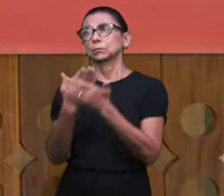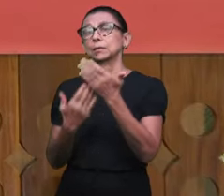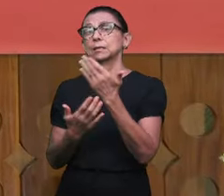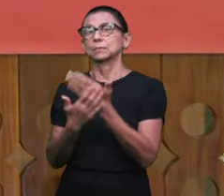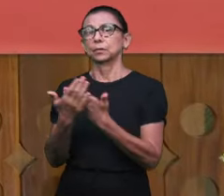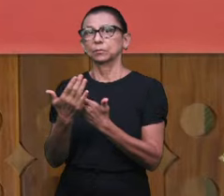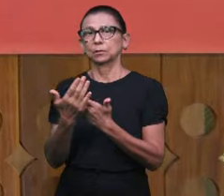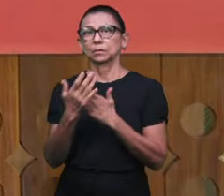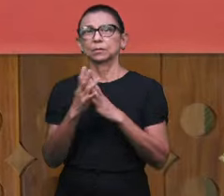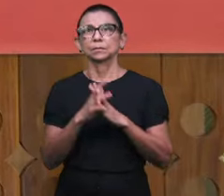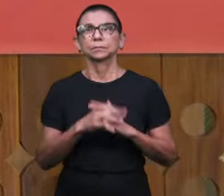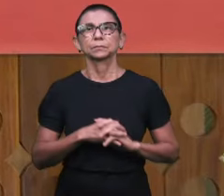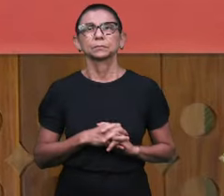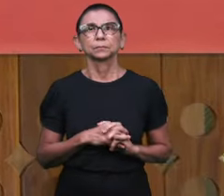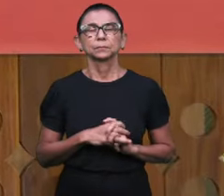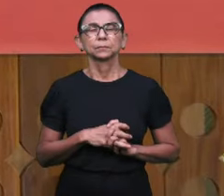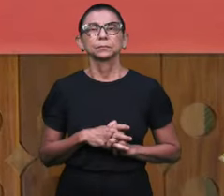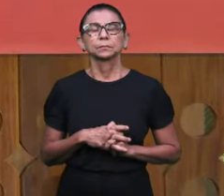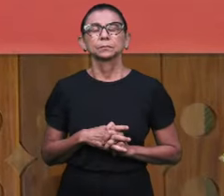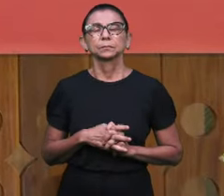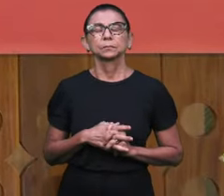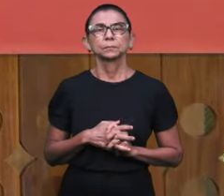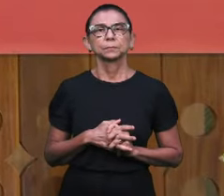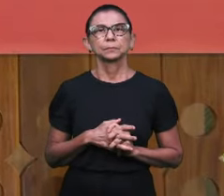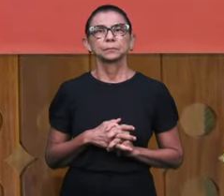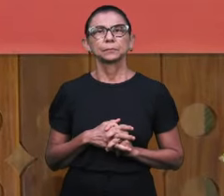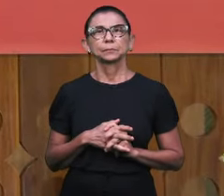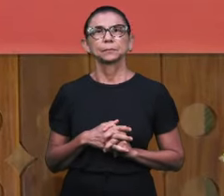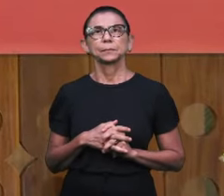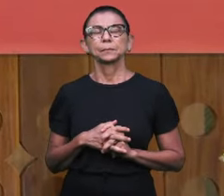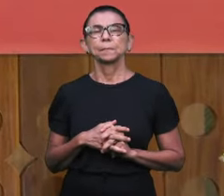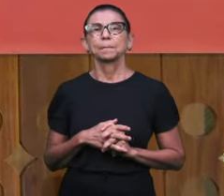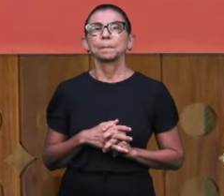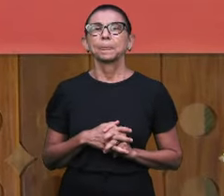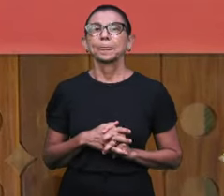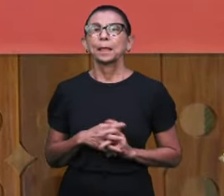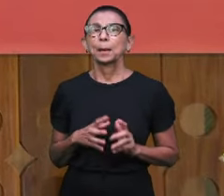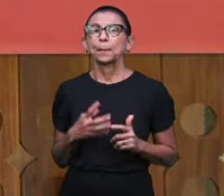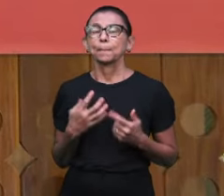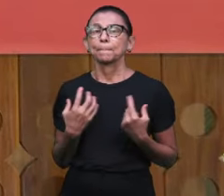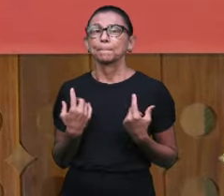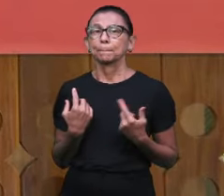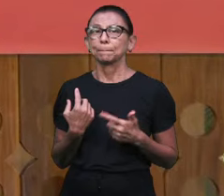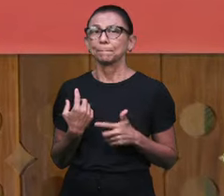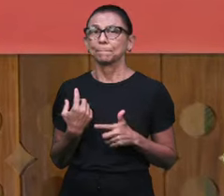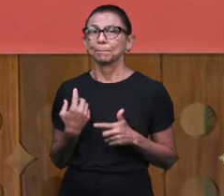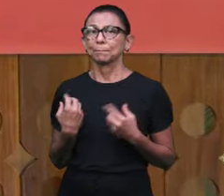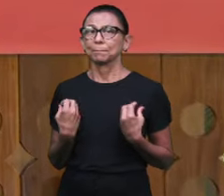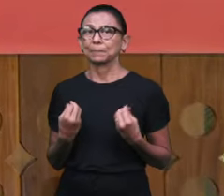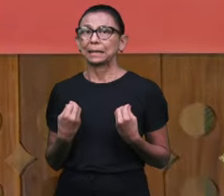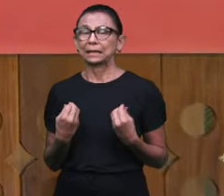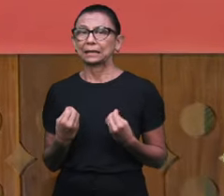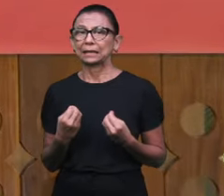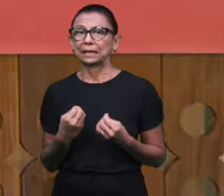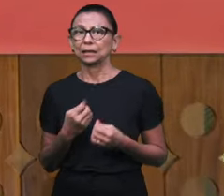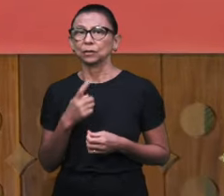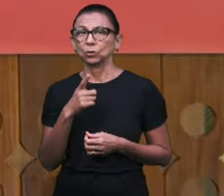pelo Senhor, para quando ele falar, ele não tenha o cheiro